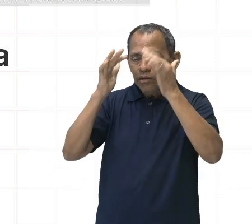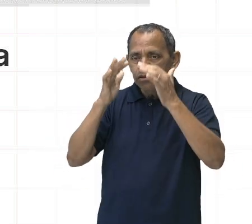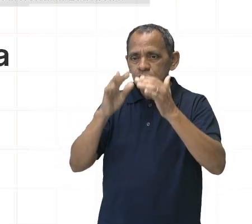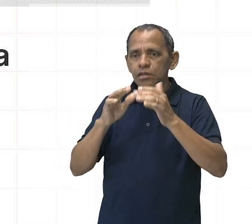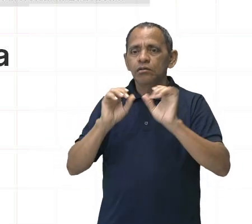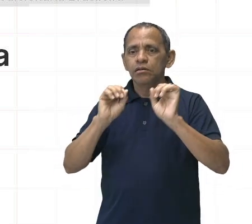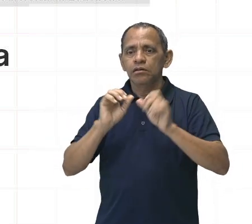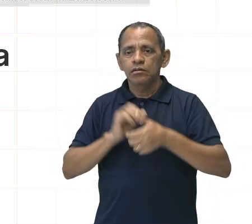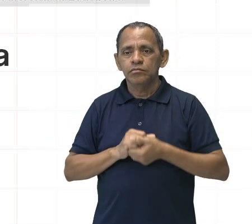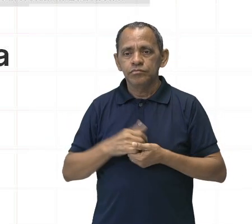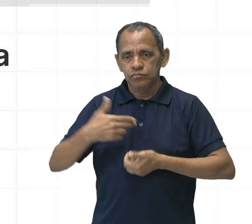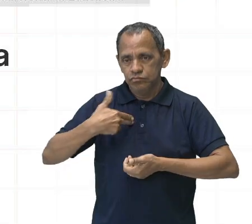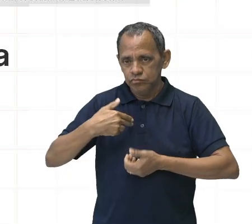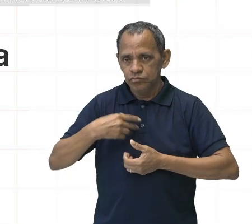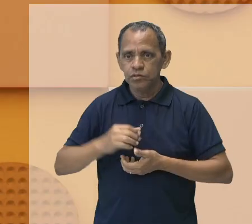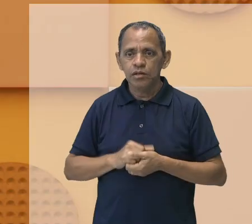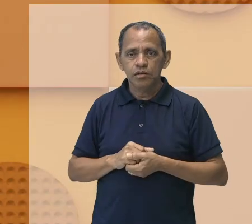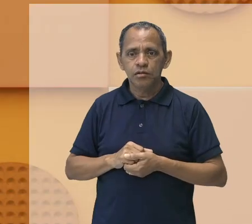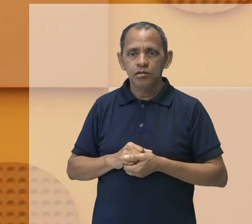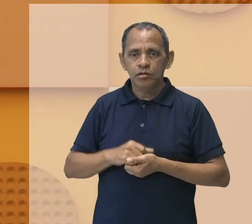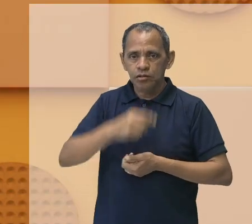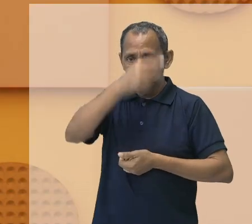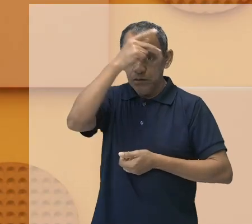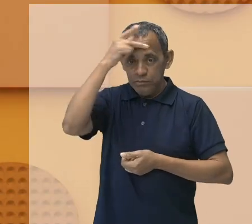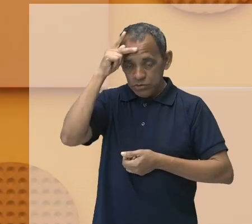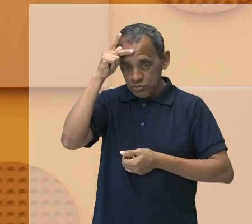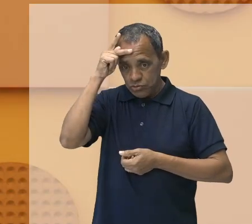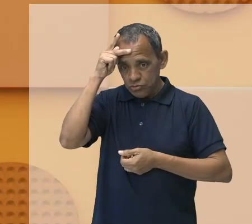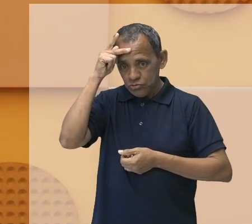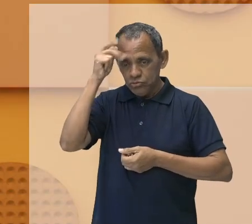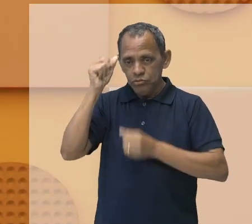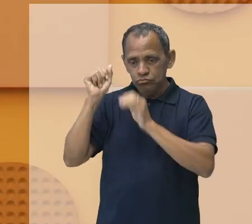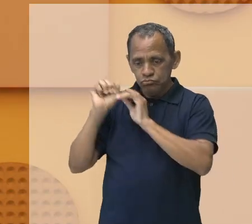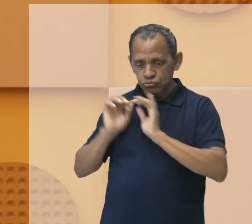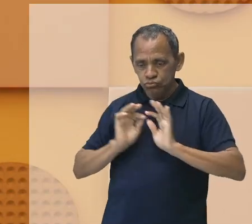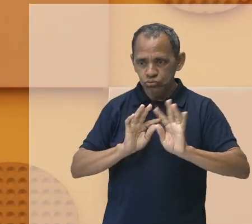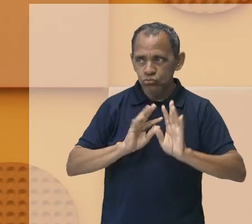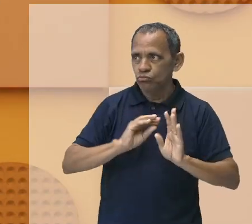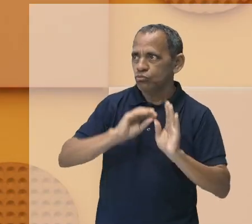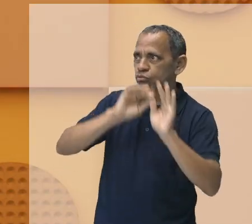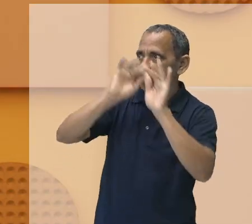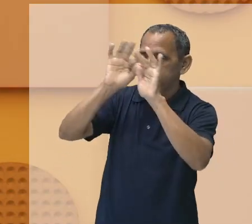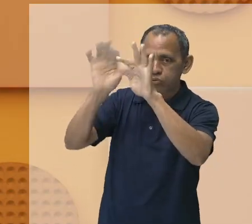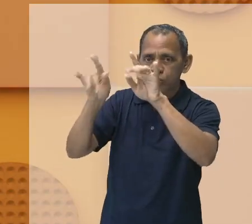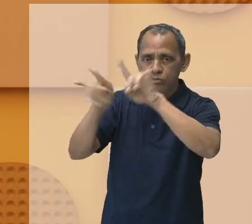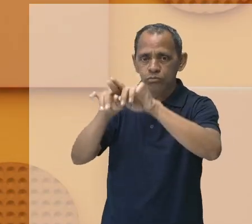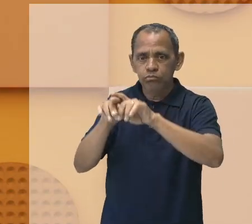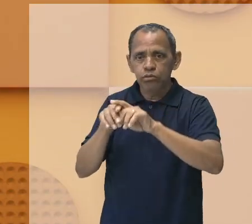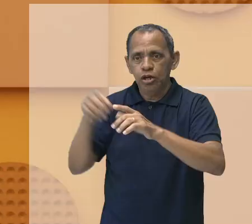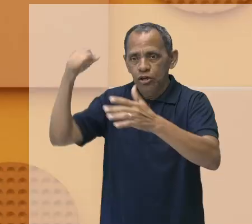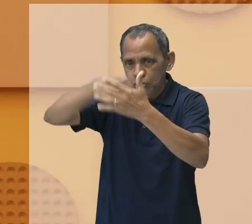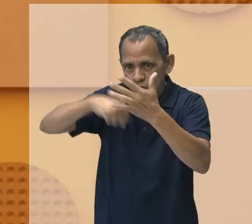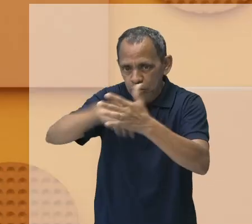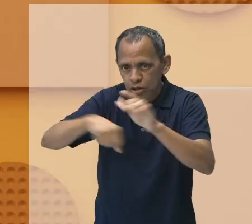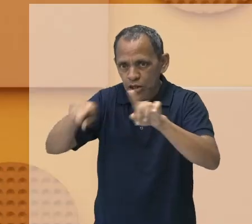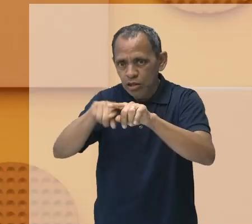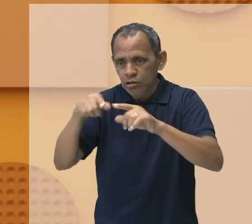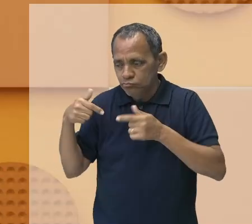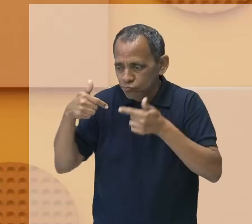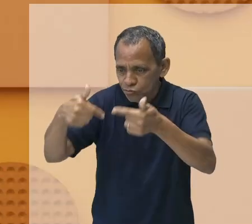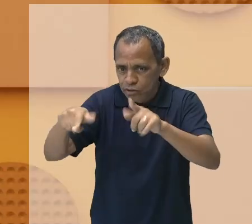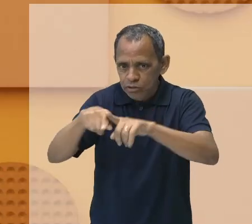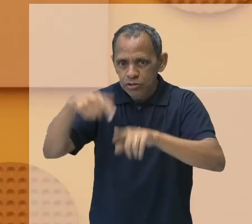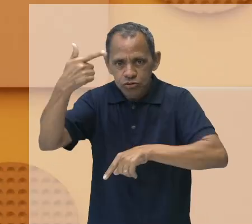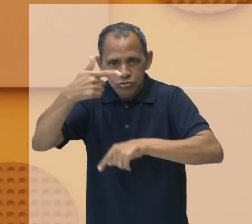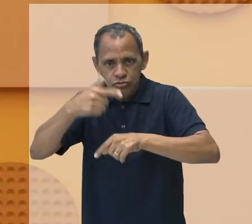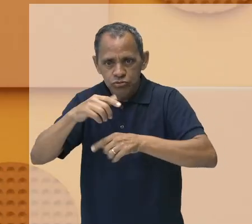o Getúlio Vargas havia enviado brasileiros para lutar na guerra contra o nazifascismo, sendo que o seu próprio